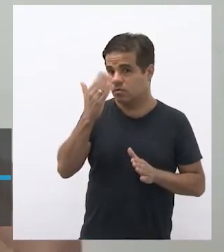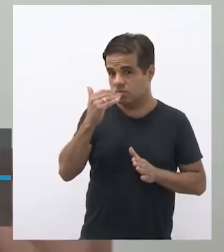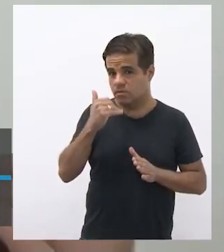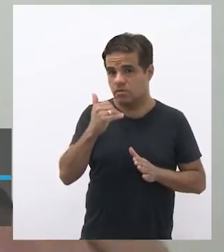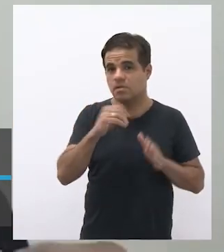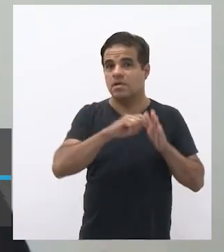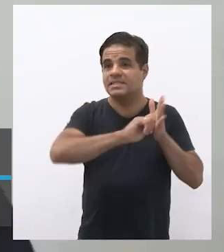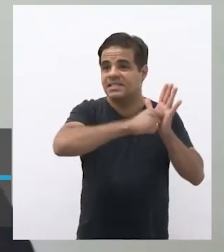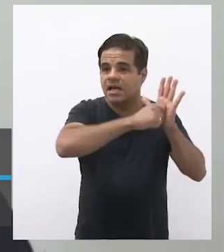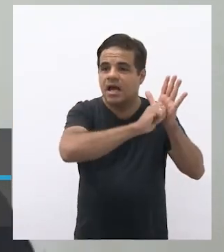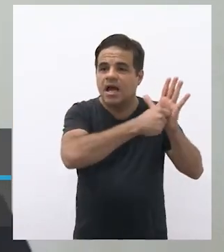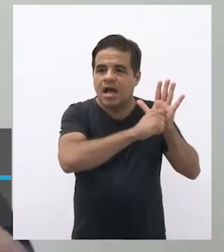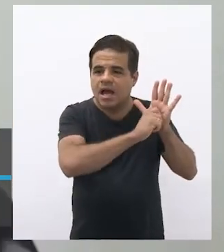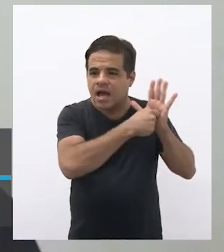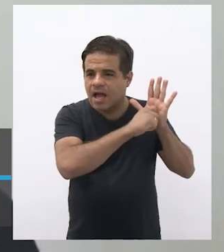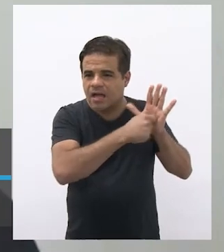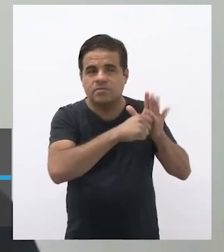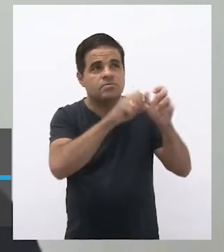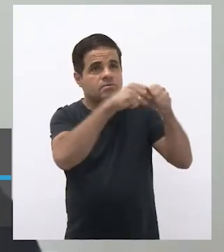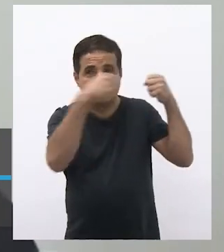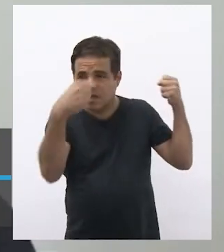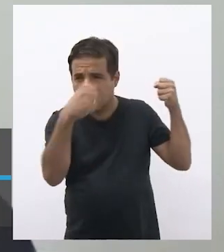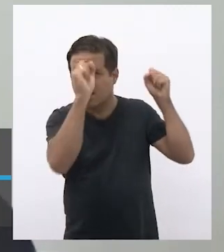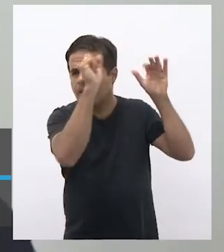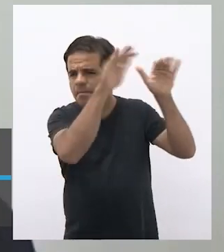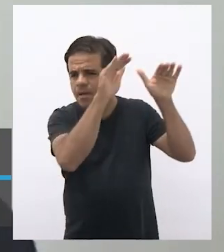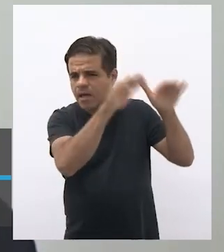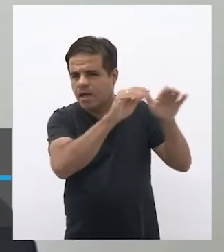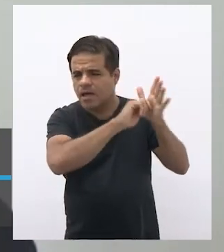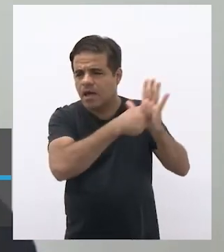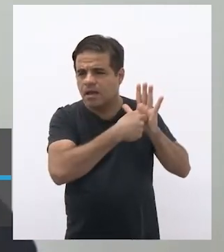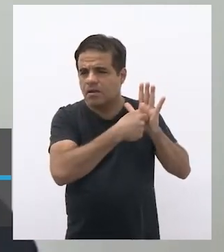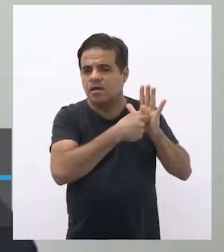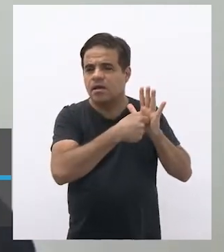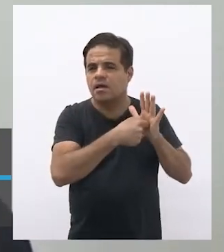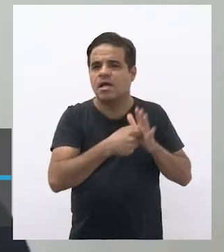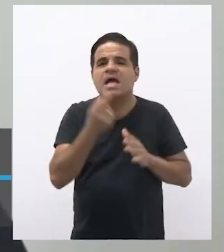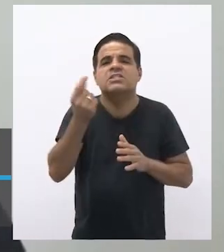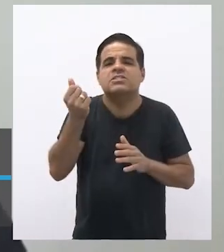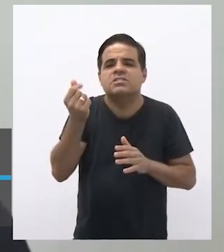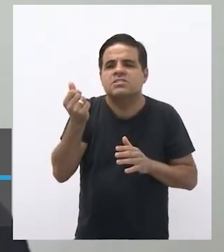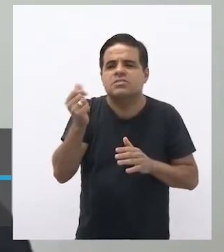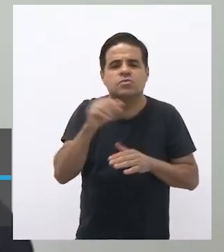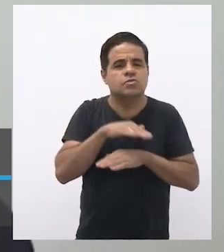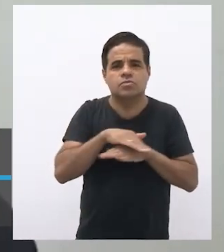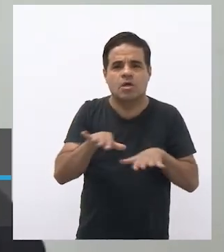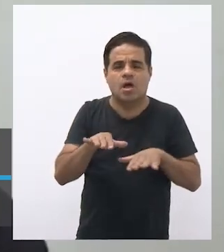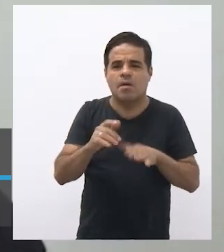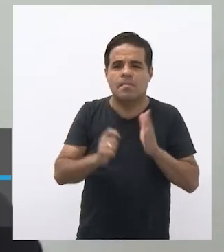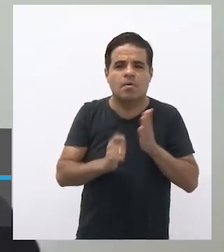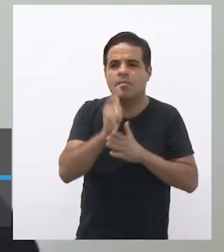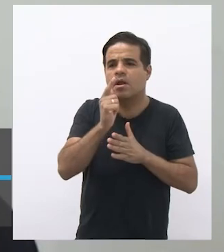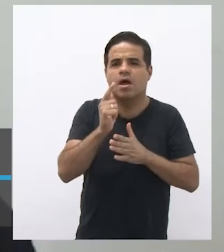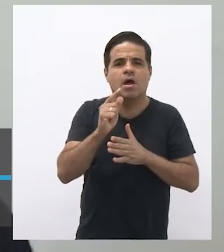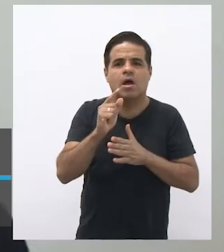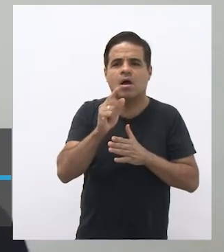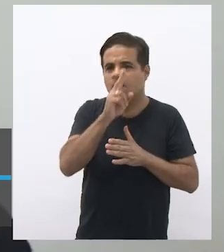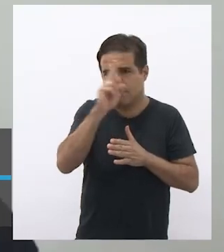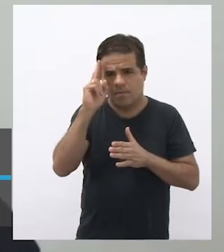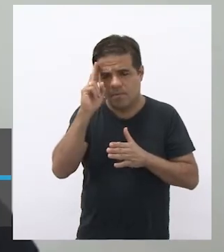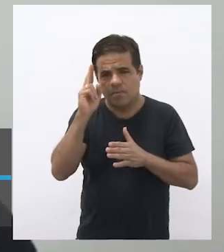né, dos direitos das mulheres, reconheceu que o Brasil, no caso da Maria da Penha, não cumpriu com essas obrigações assumidas